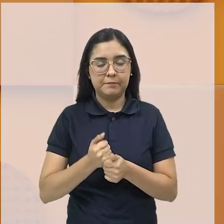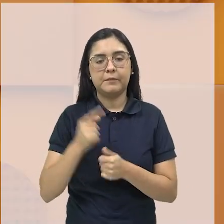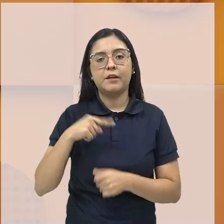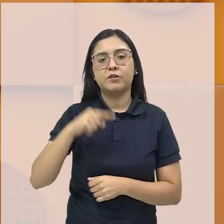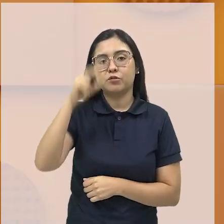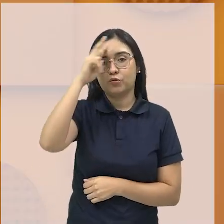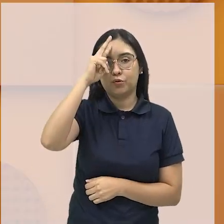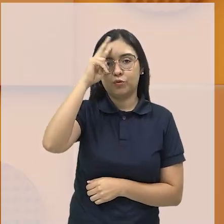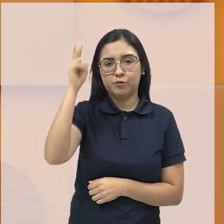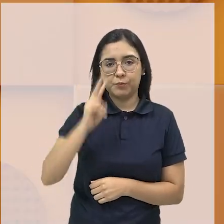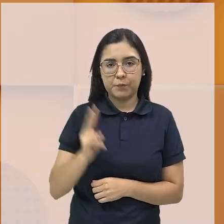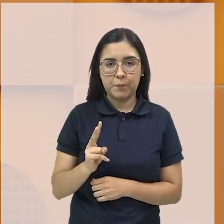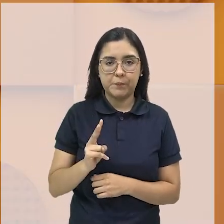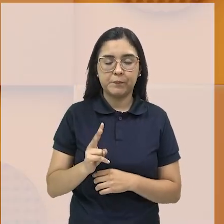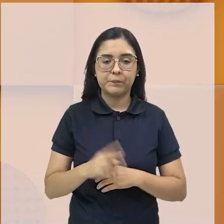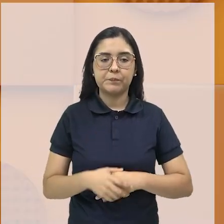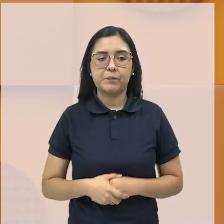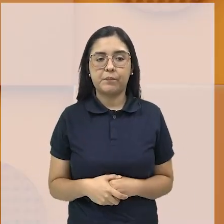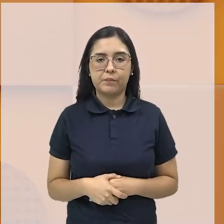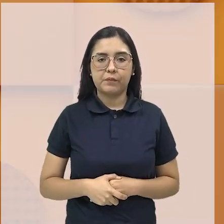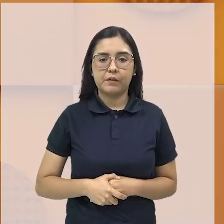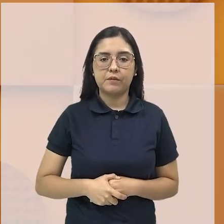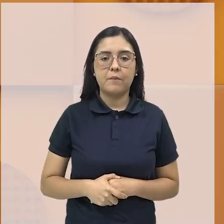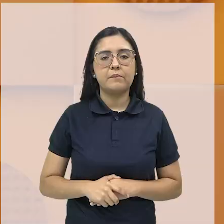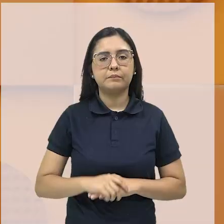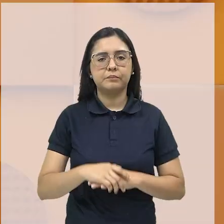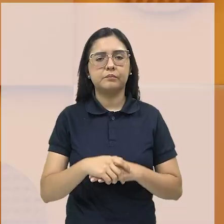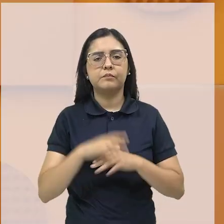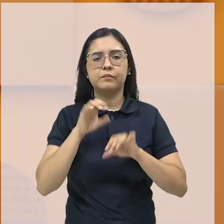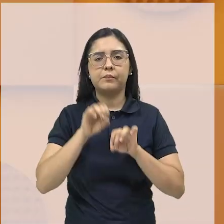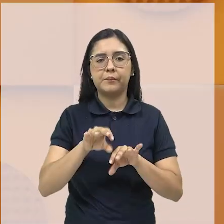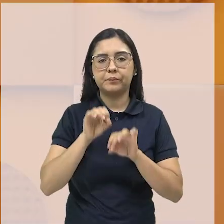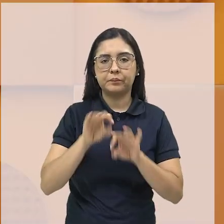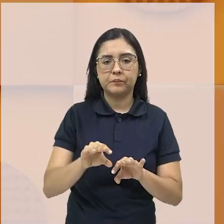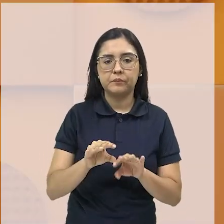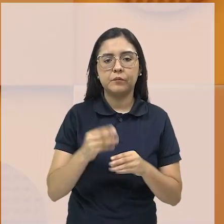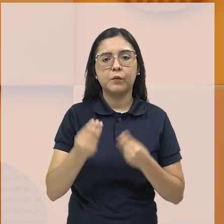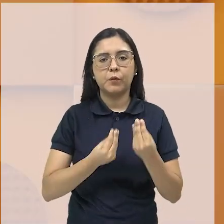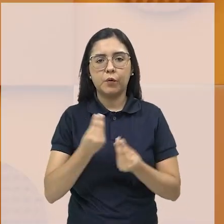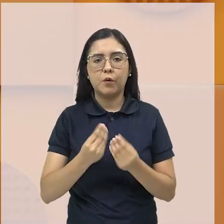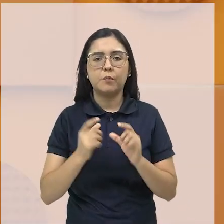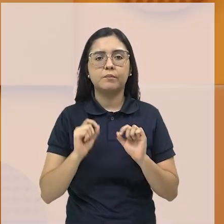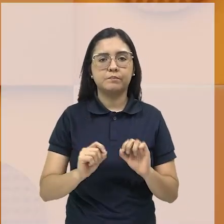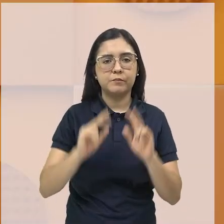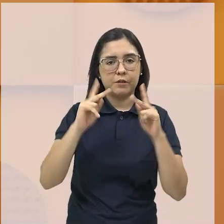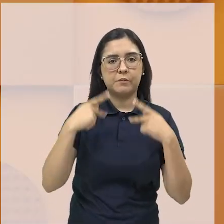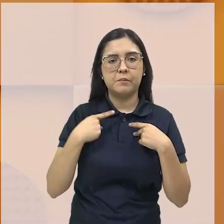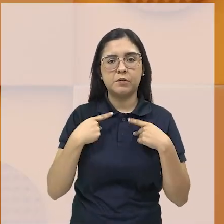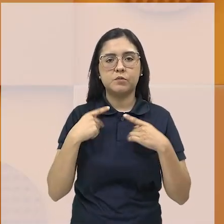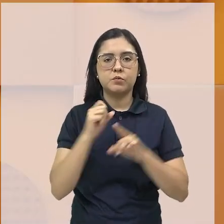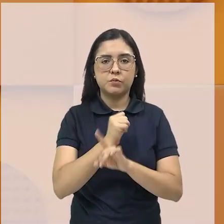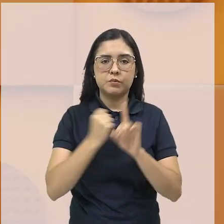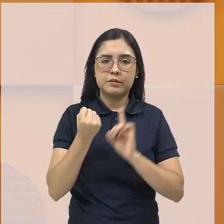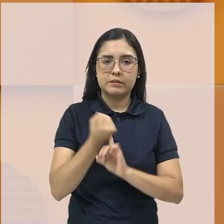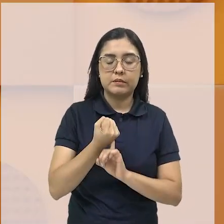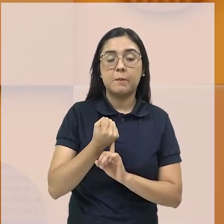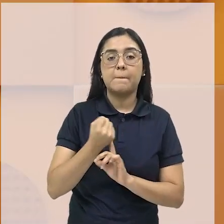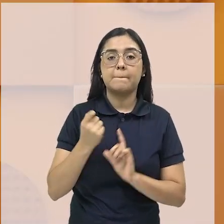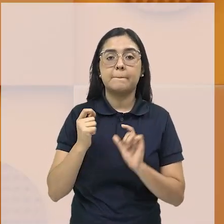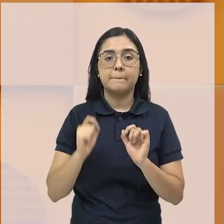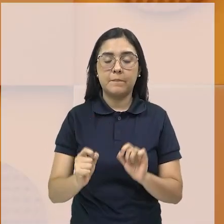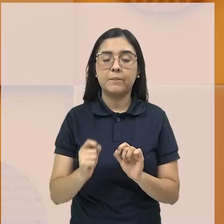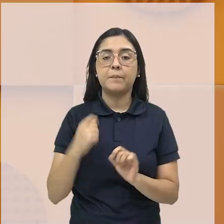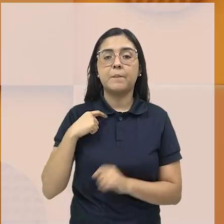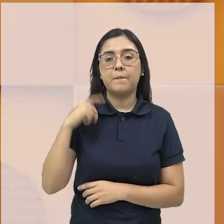melhor disciplina, essa disciplina maravilhosa que nos ensina sobre como sermos seres sociais, políticos, humanos,